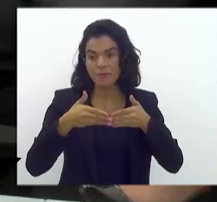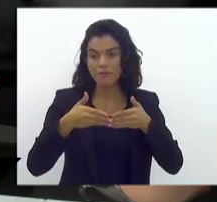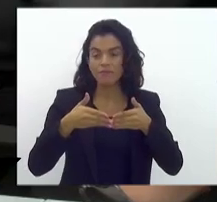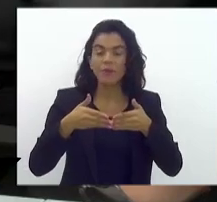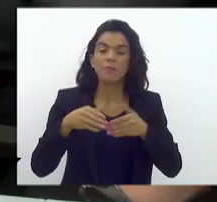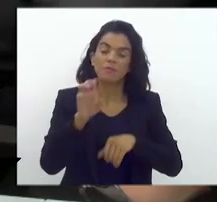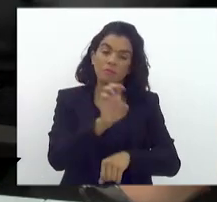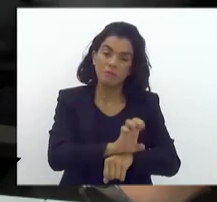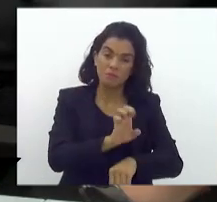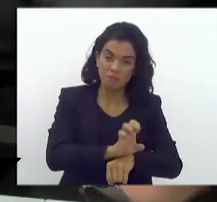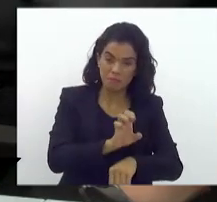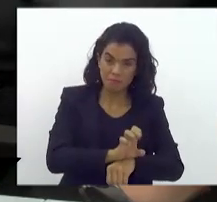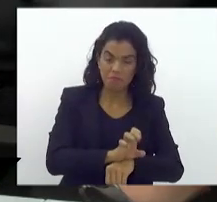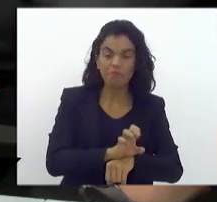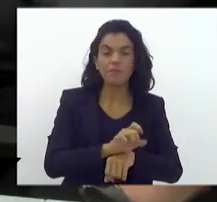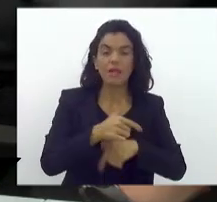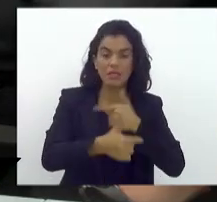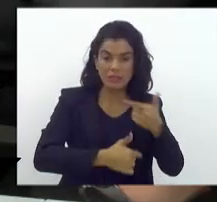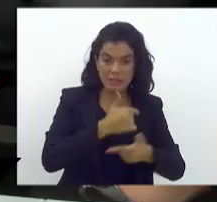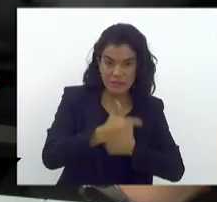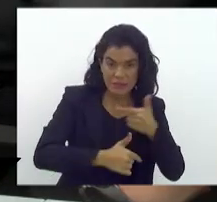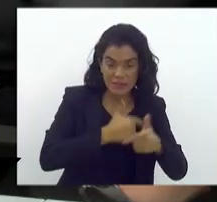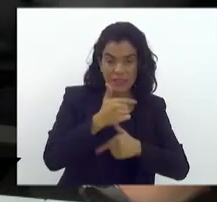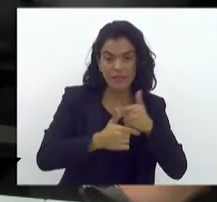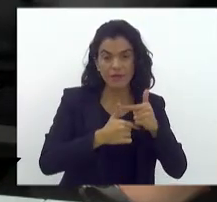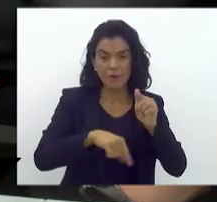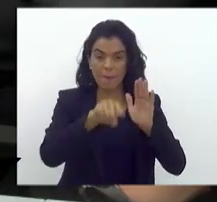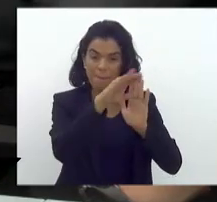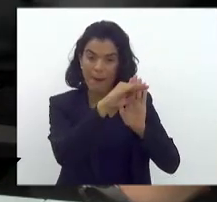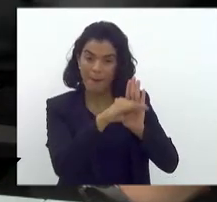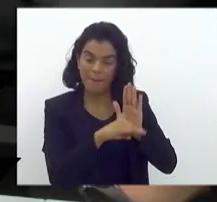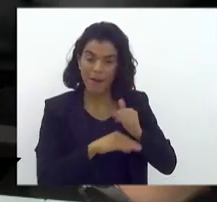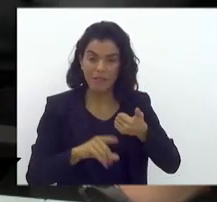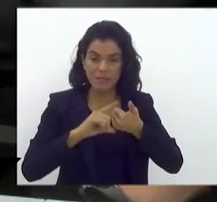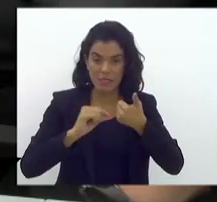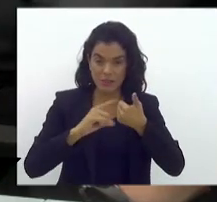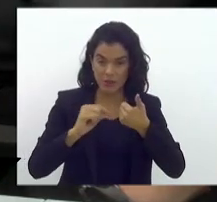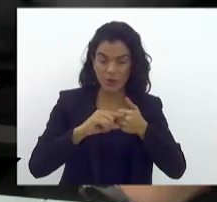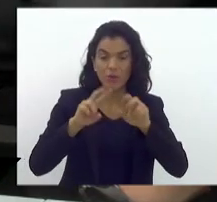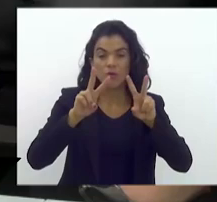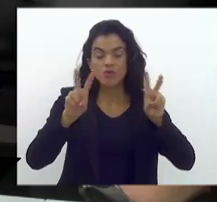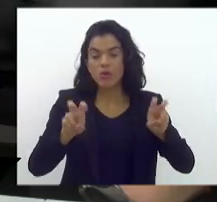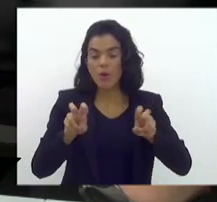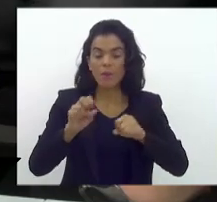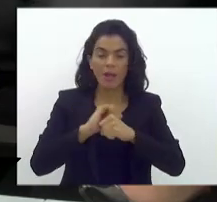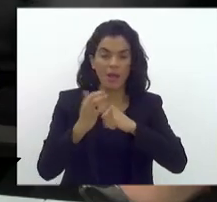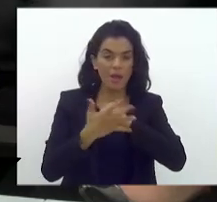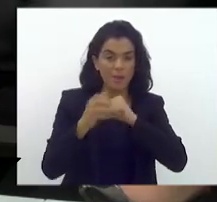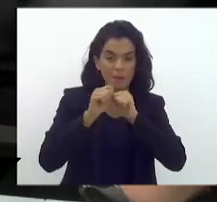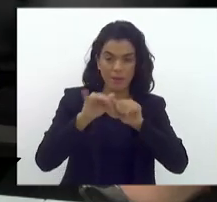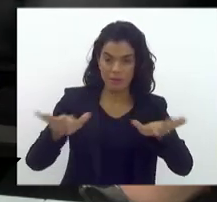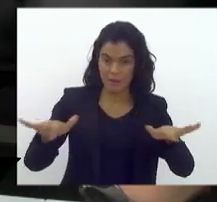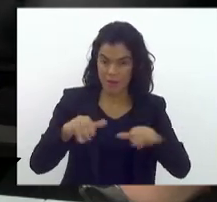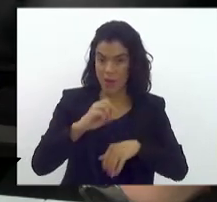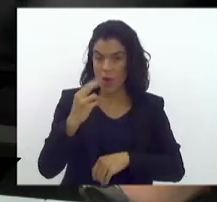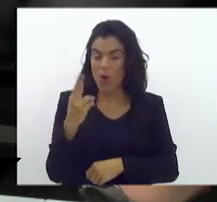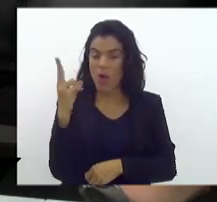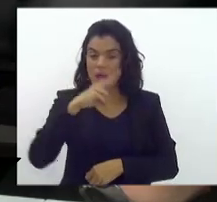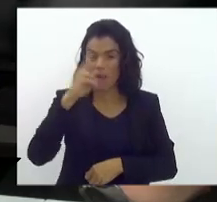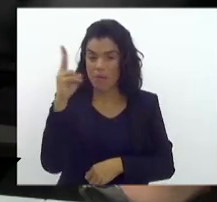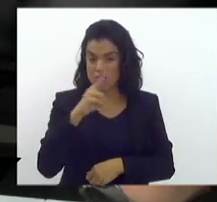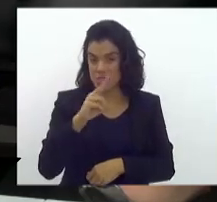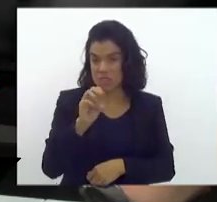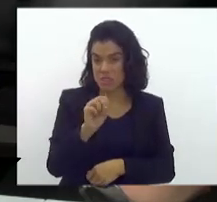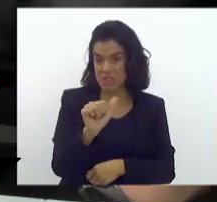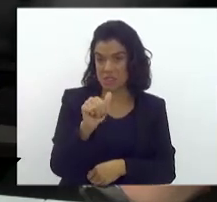pelo Estado das atividades discriminadas nesse artigo exclusivamente em razão da pandemia ou emergências sanitárias. Eu não sei